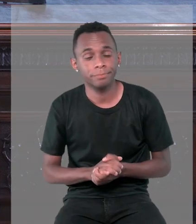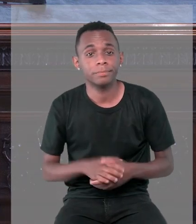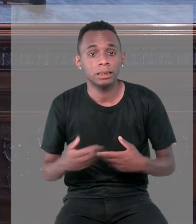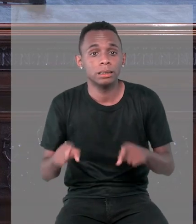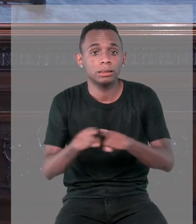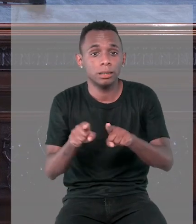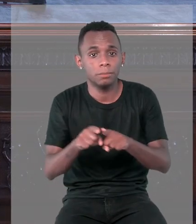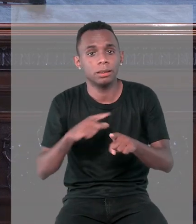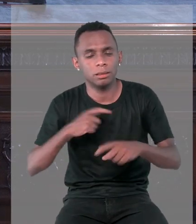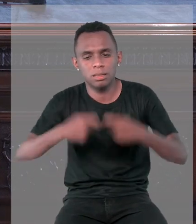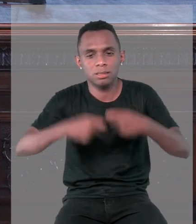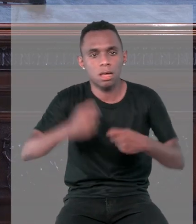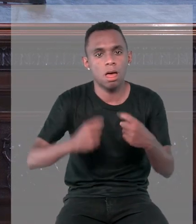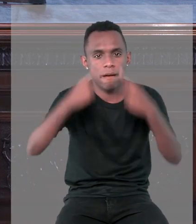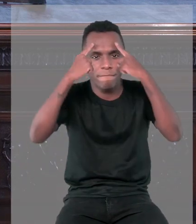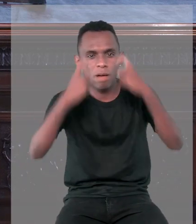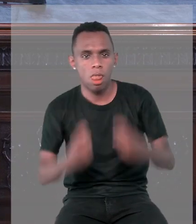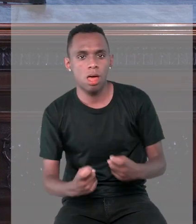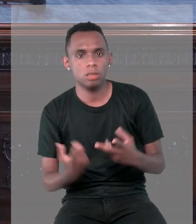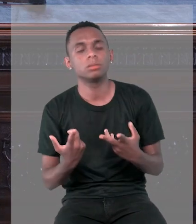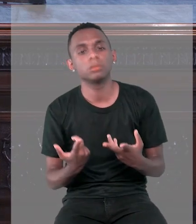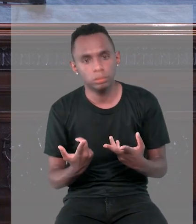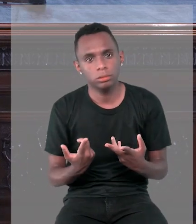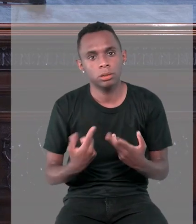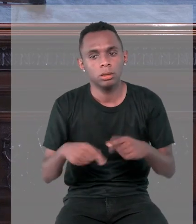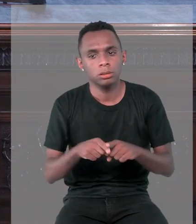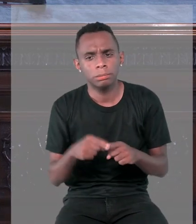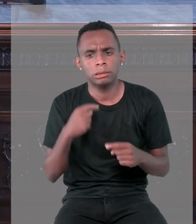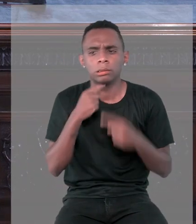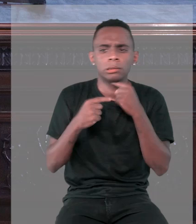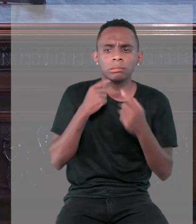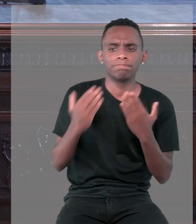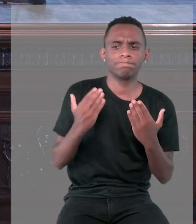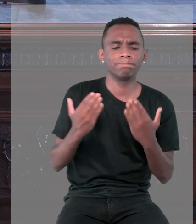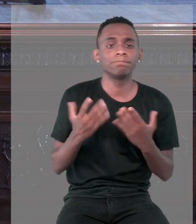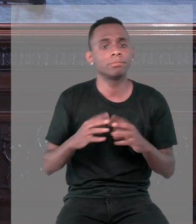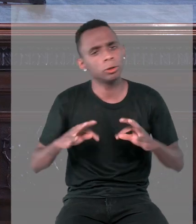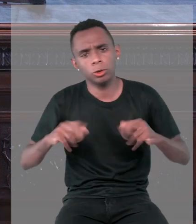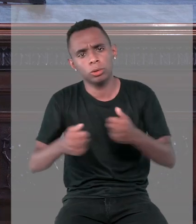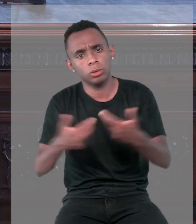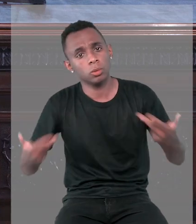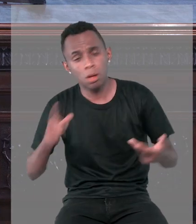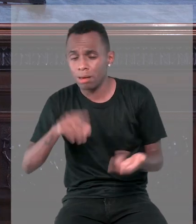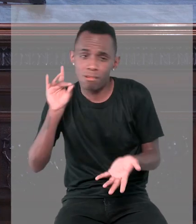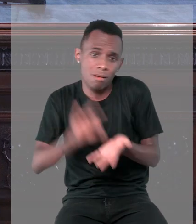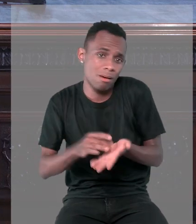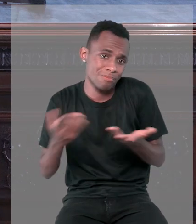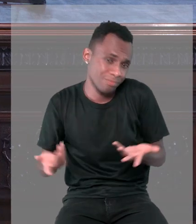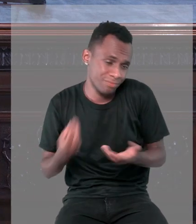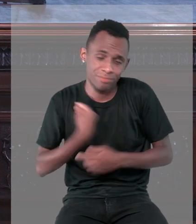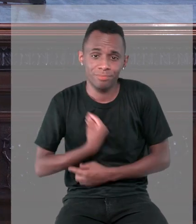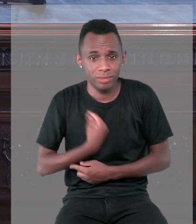e recheado de sexo e violência, e contestações e tudo mais. Mas é a nossa realidade, é essa que a